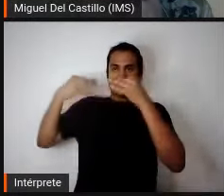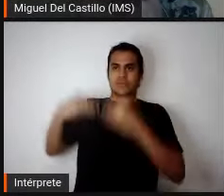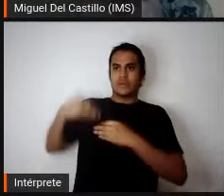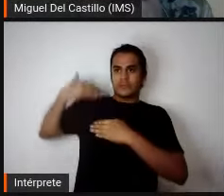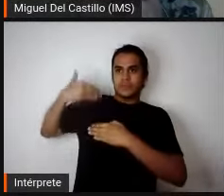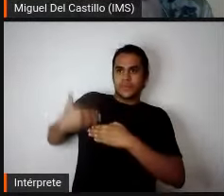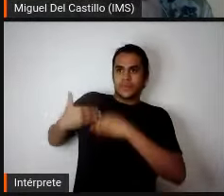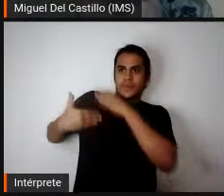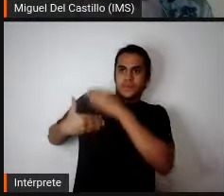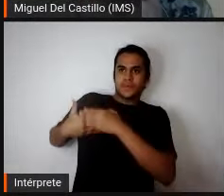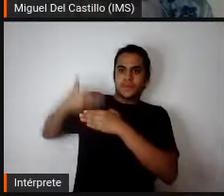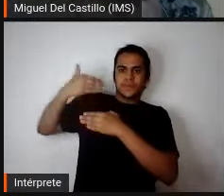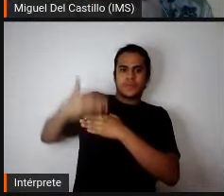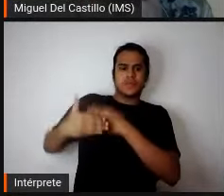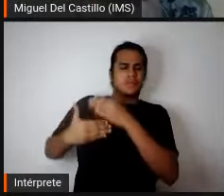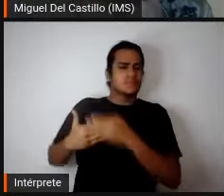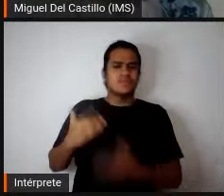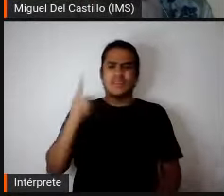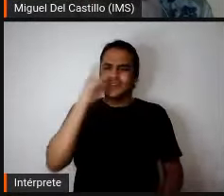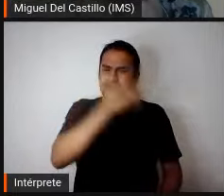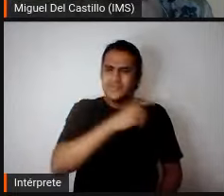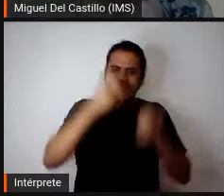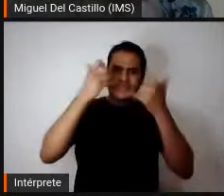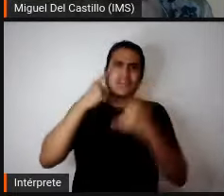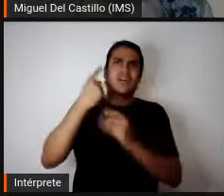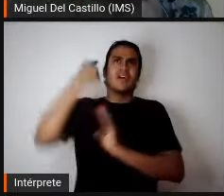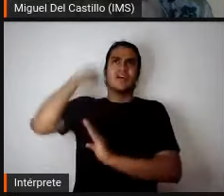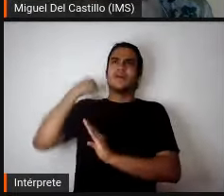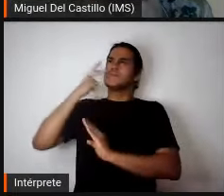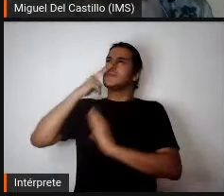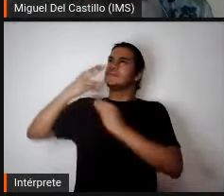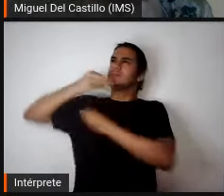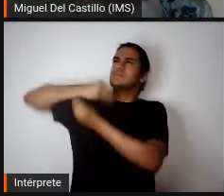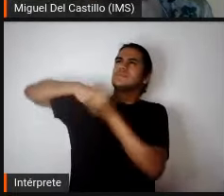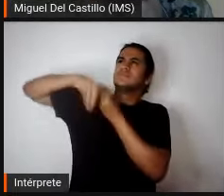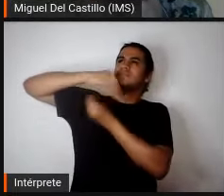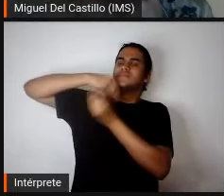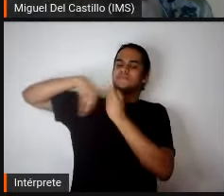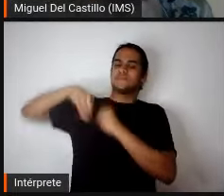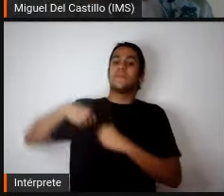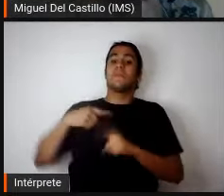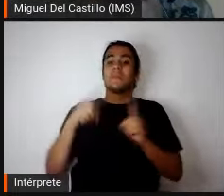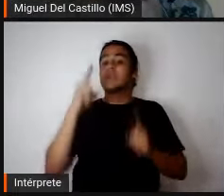meio entretecido. Mas na editora Abril,